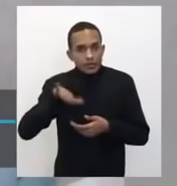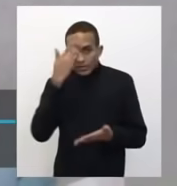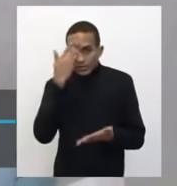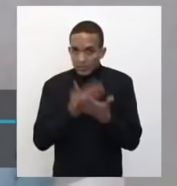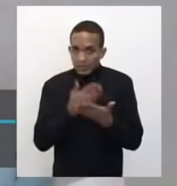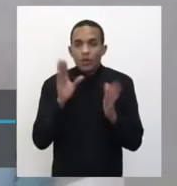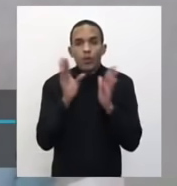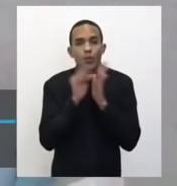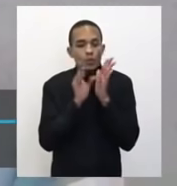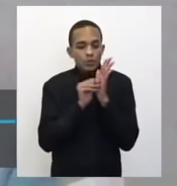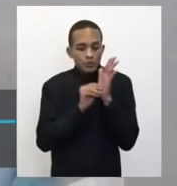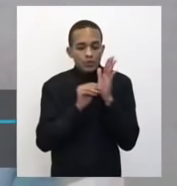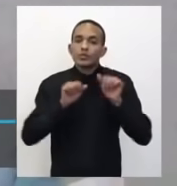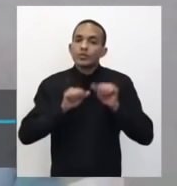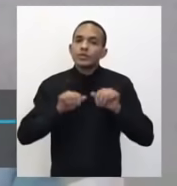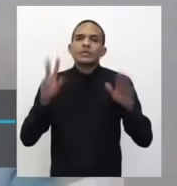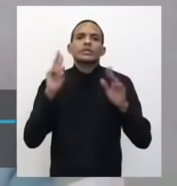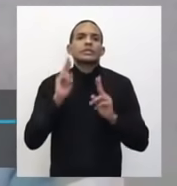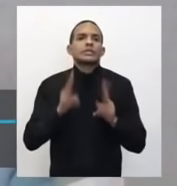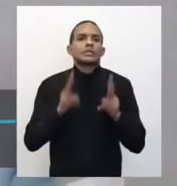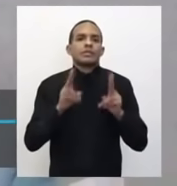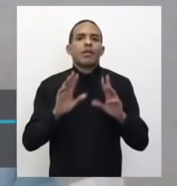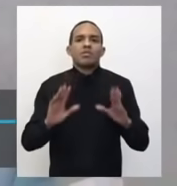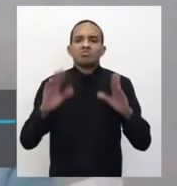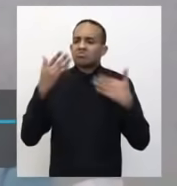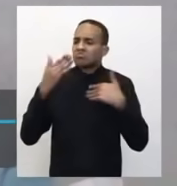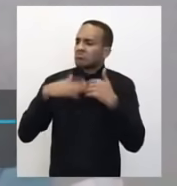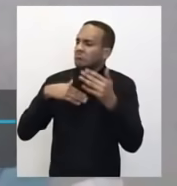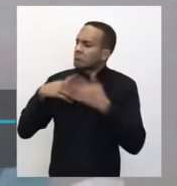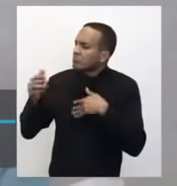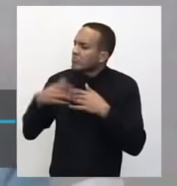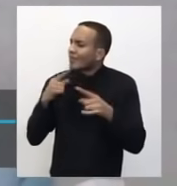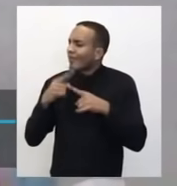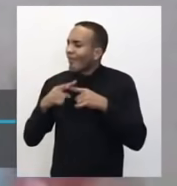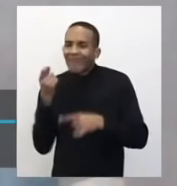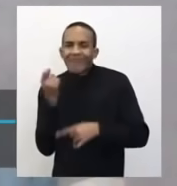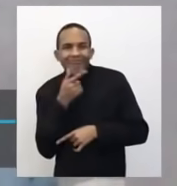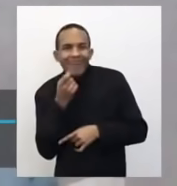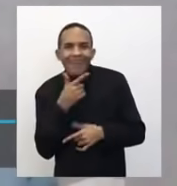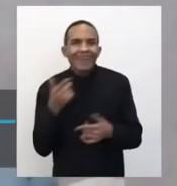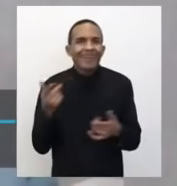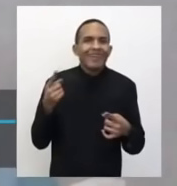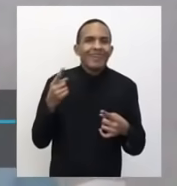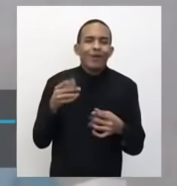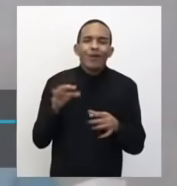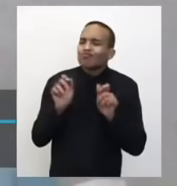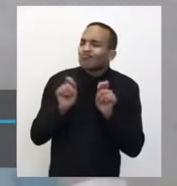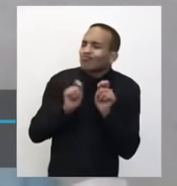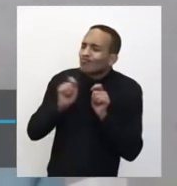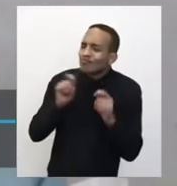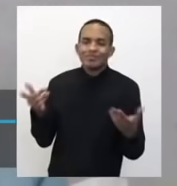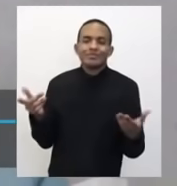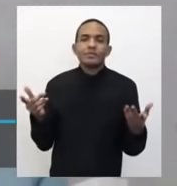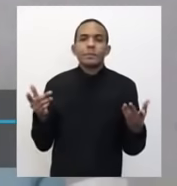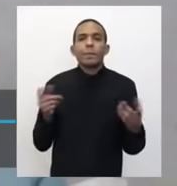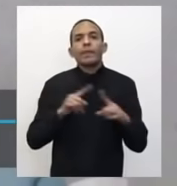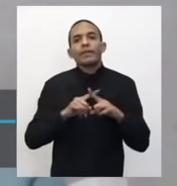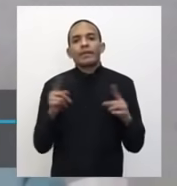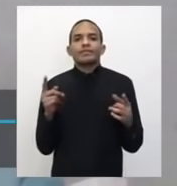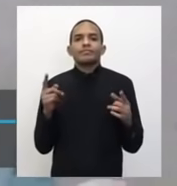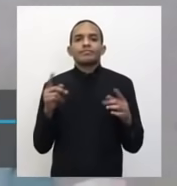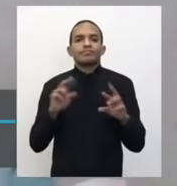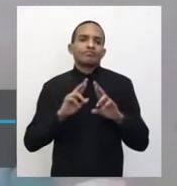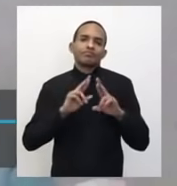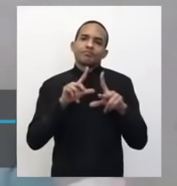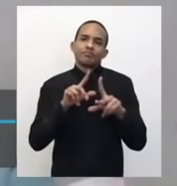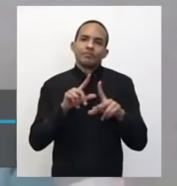que o conteúdo viral, ele sempre acontece por acaso, porque eles são engraçados, eles são fofinhos, mas esse é um grande engano.